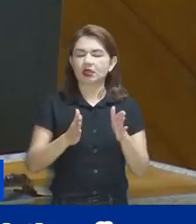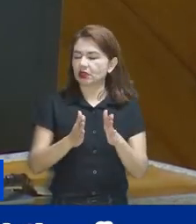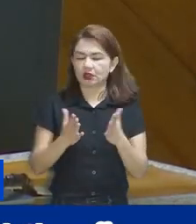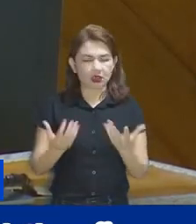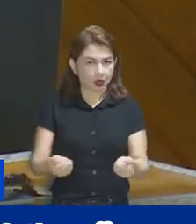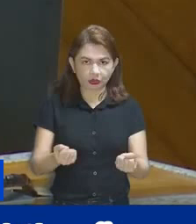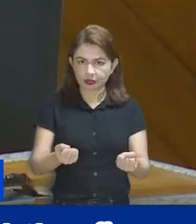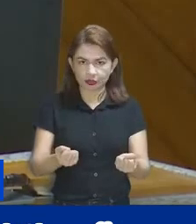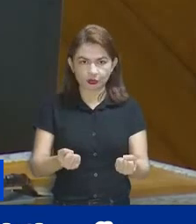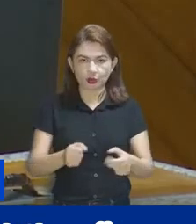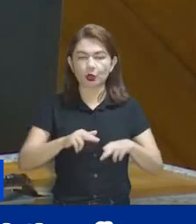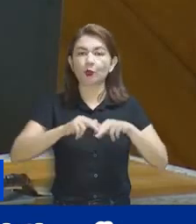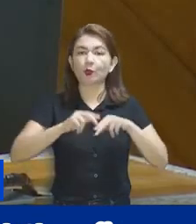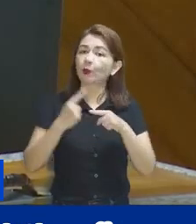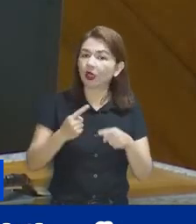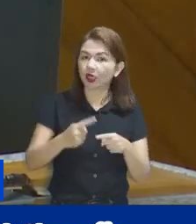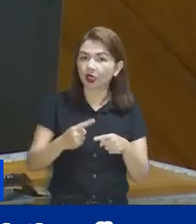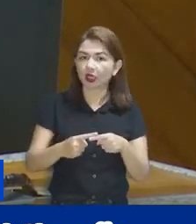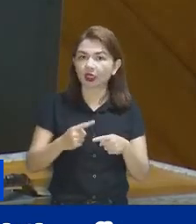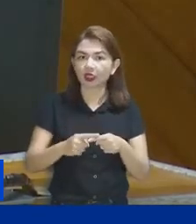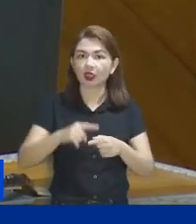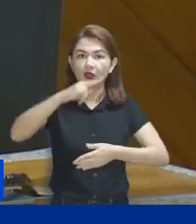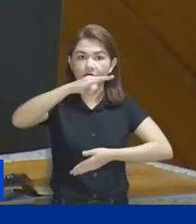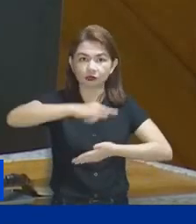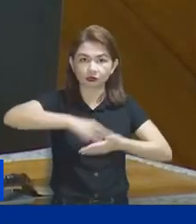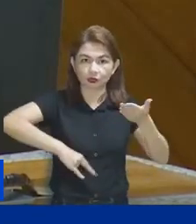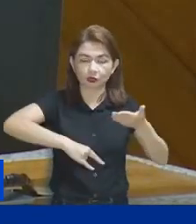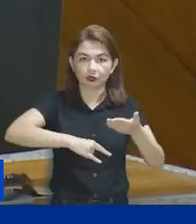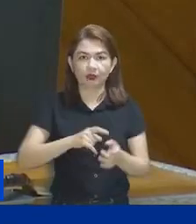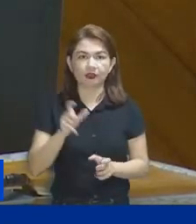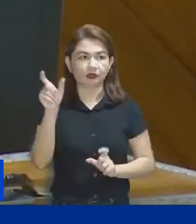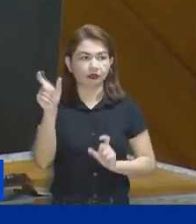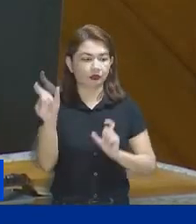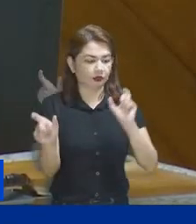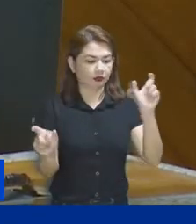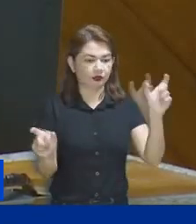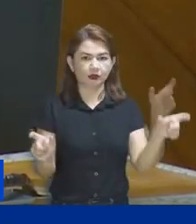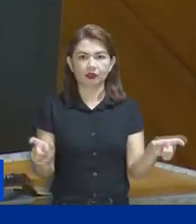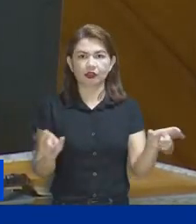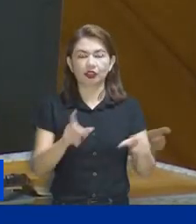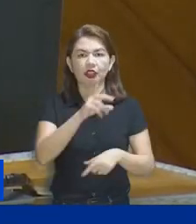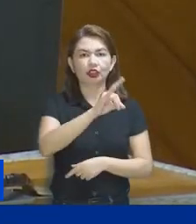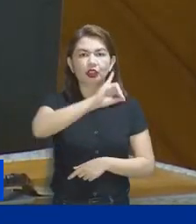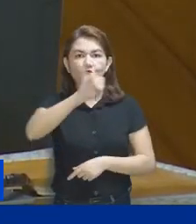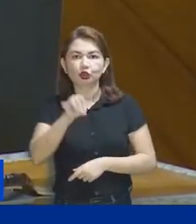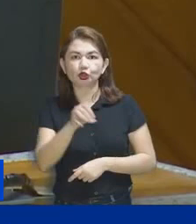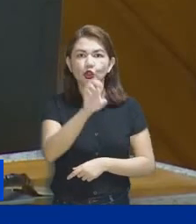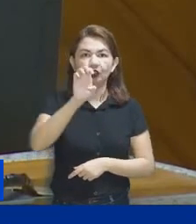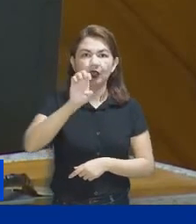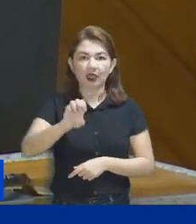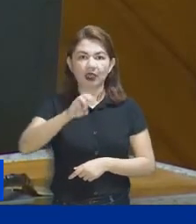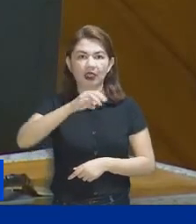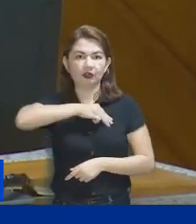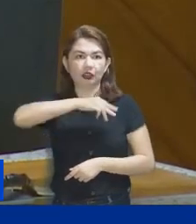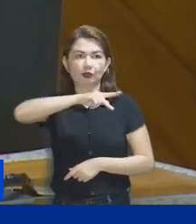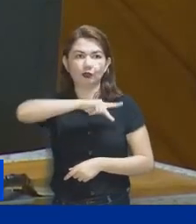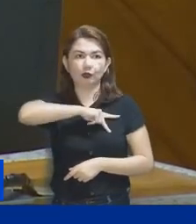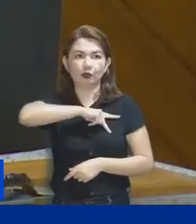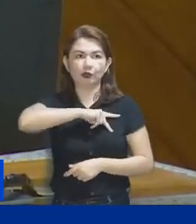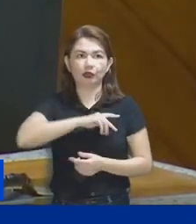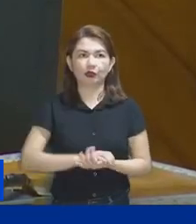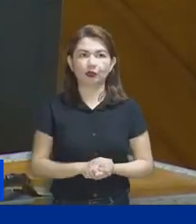investigado, sob o fundamento de que a intimação dos investigados pelo DJE e do Ministério Público